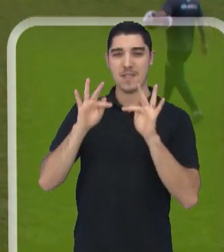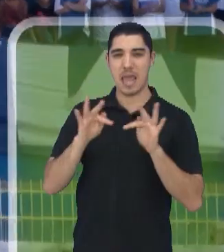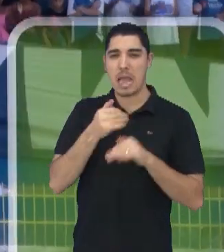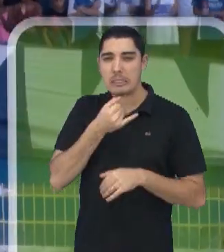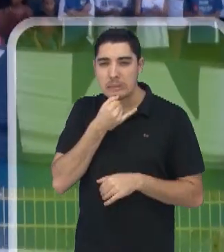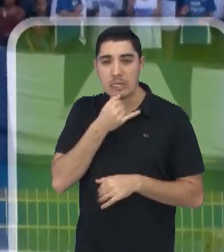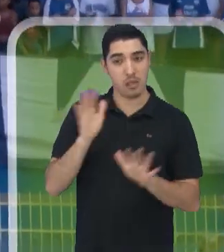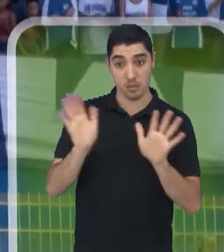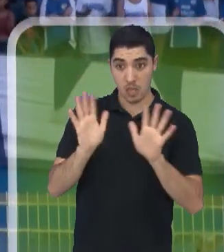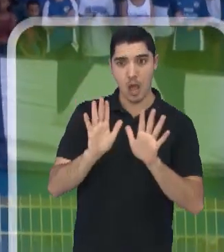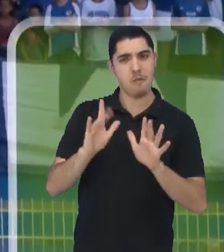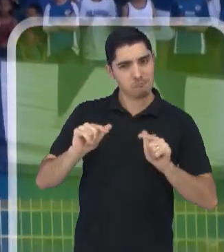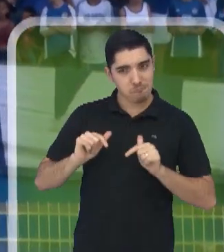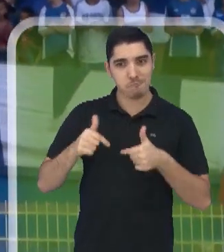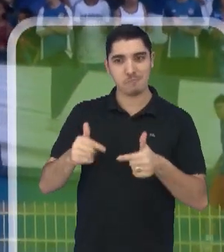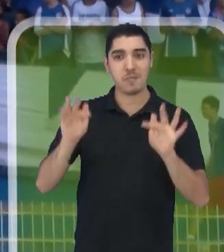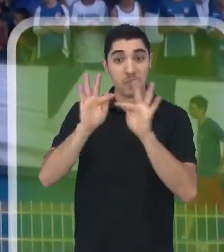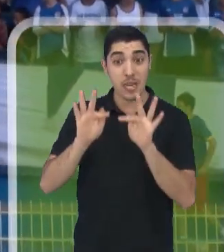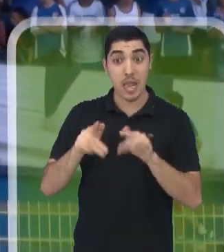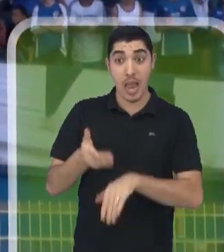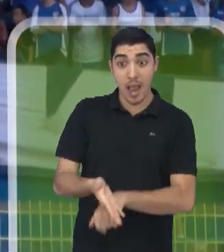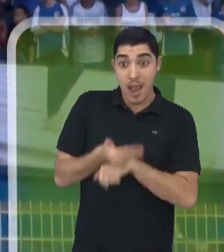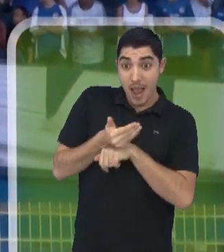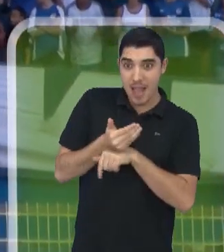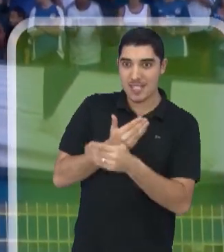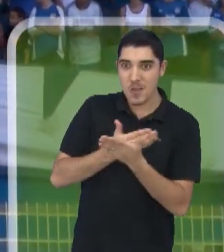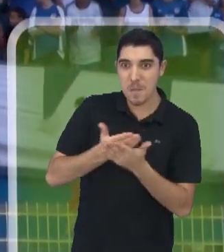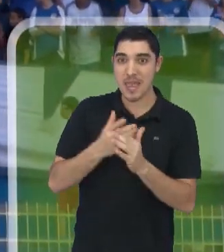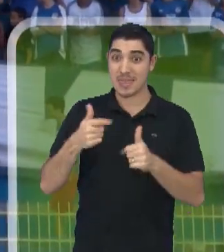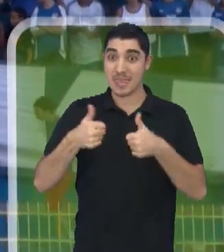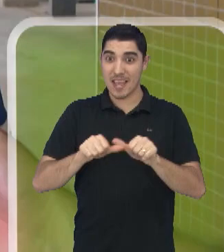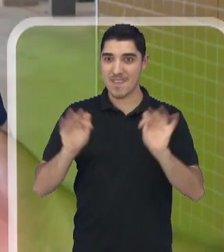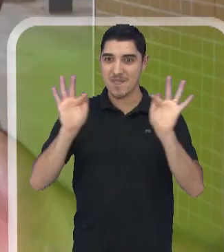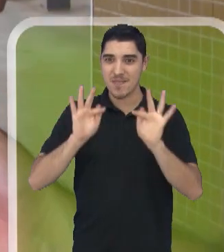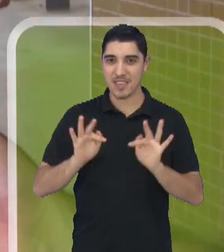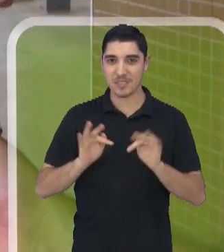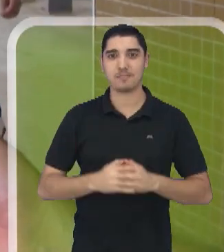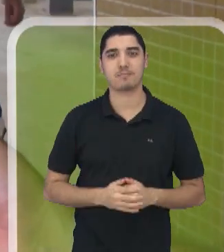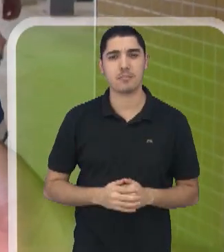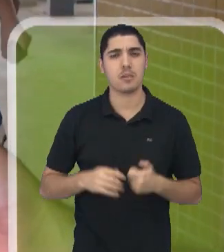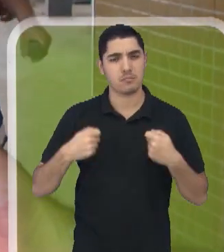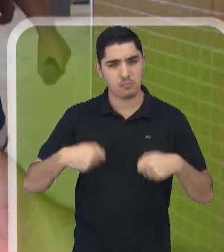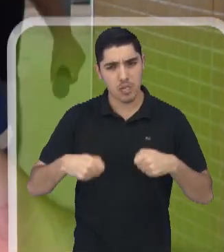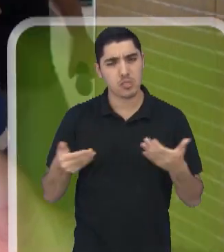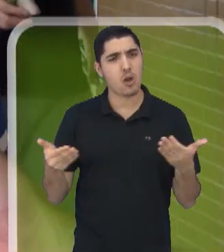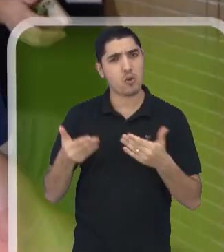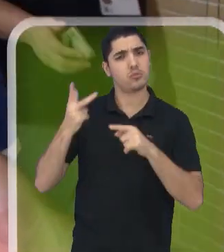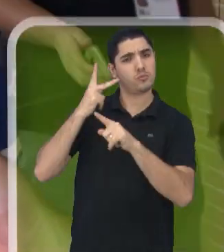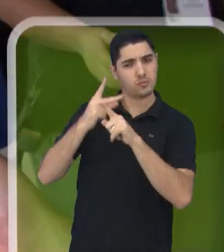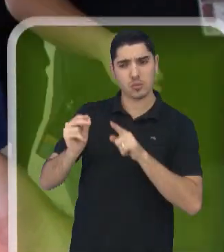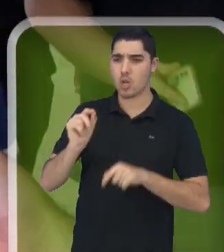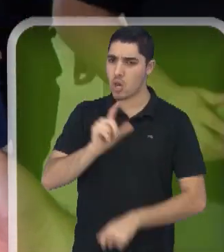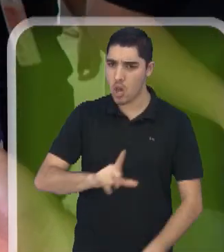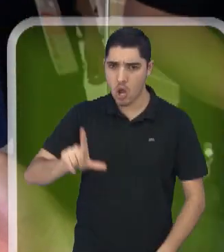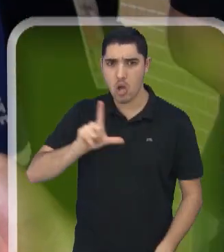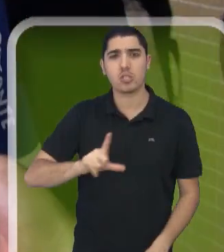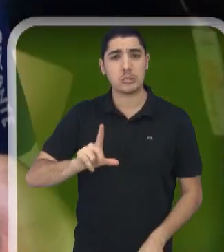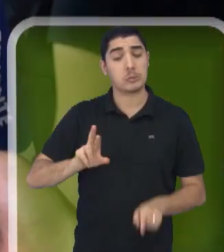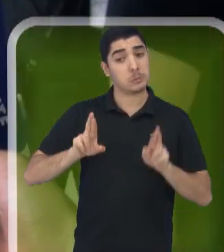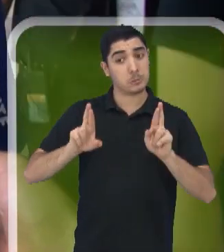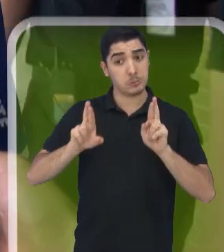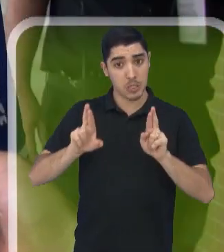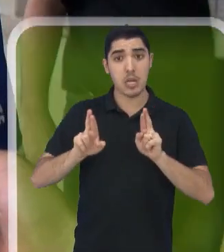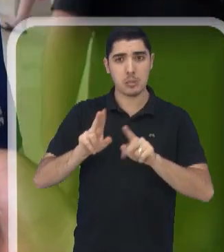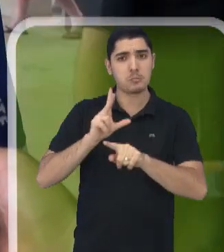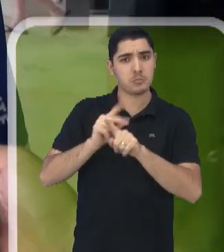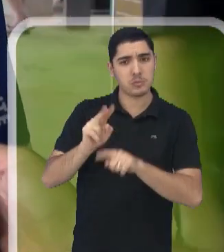desanimada. As expectativas antes do início do jogo eram altas. Precisa da vitória hoje, sem dúvida nenhuma. Então a gente espera um bom jogo aí.